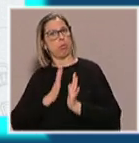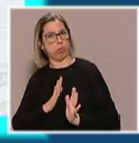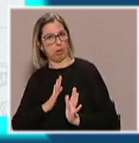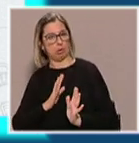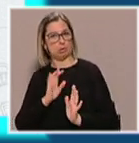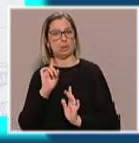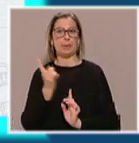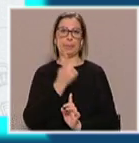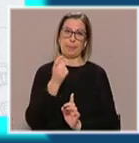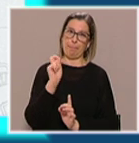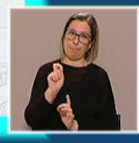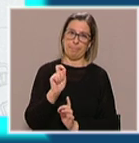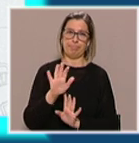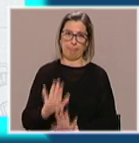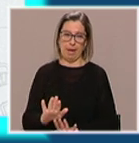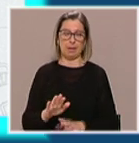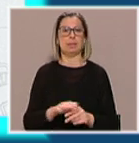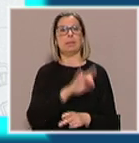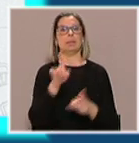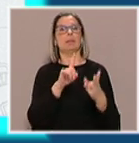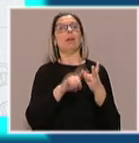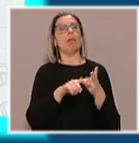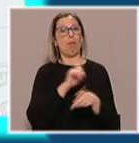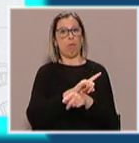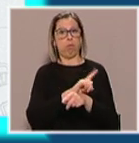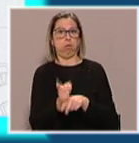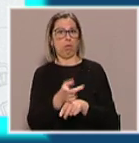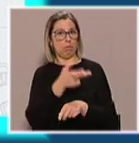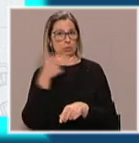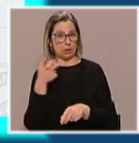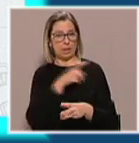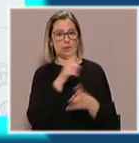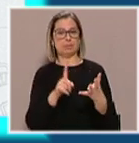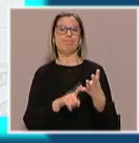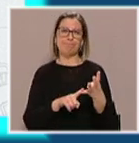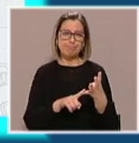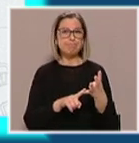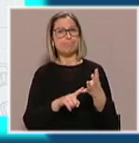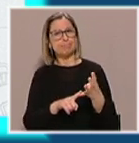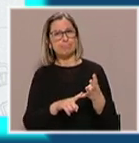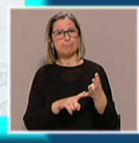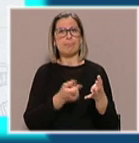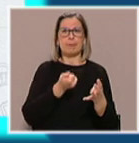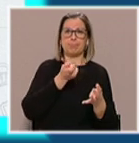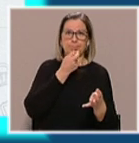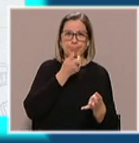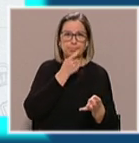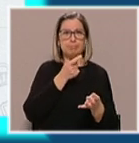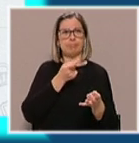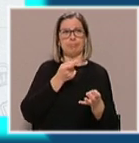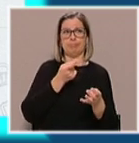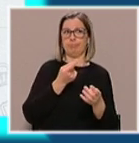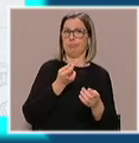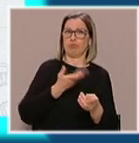a nossa caminhada. Excesso de velocidade e ainda o consumo de substâncias psicoativas. Quando falamos